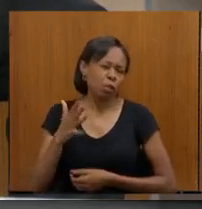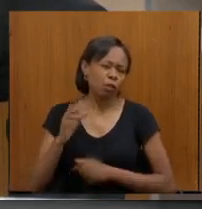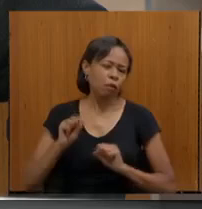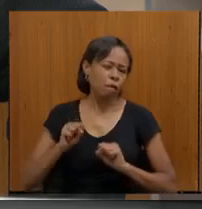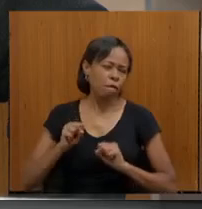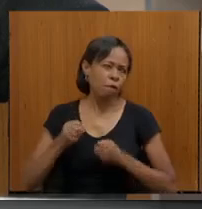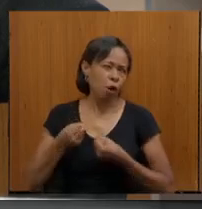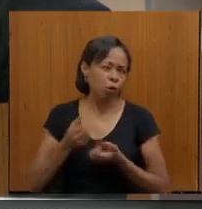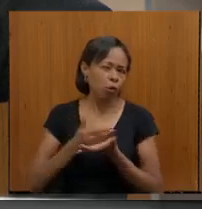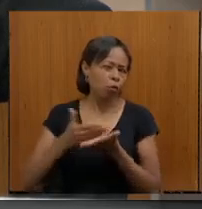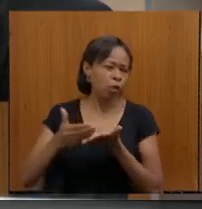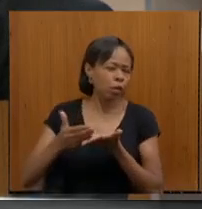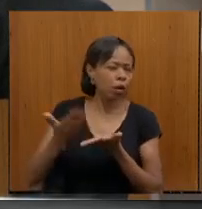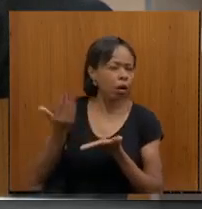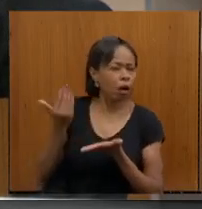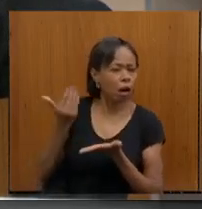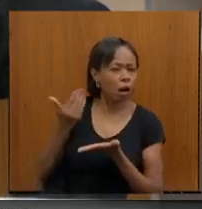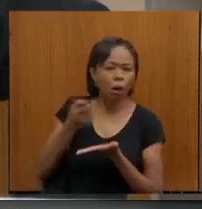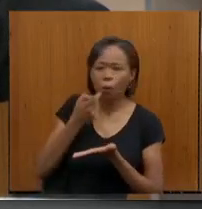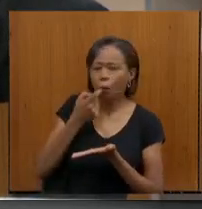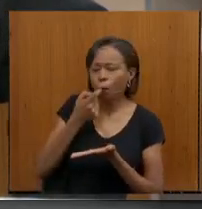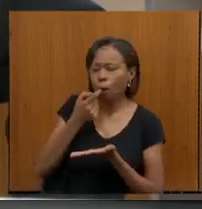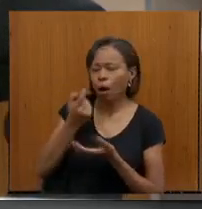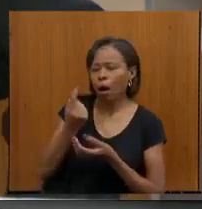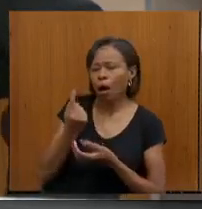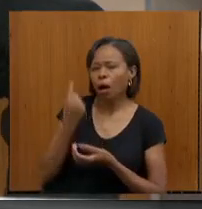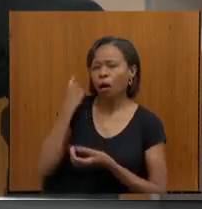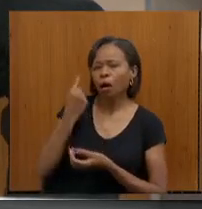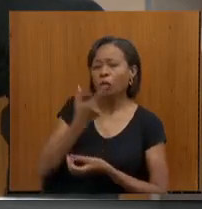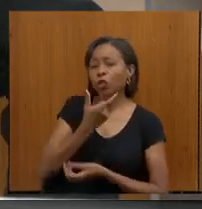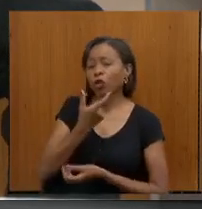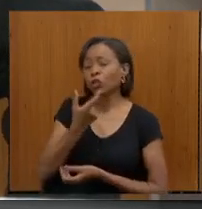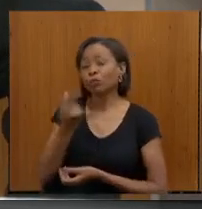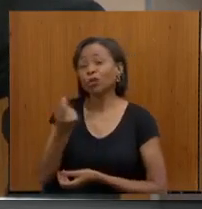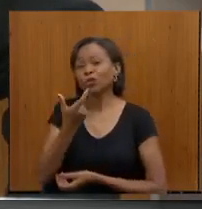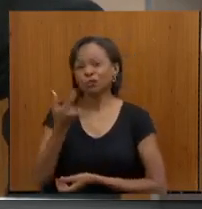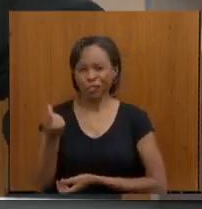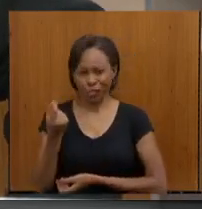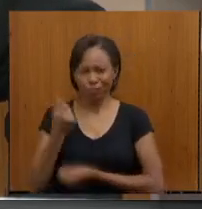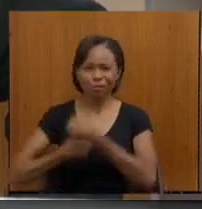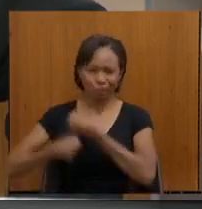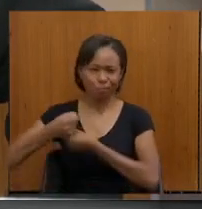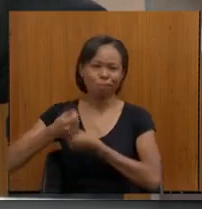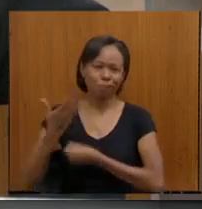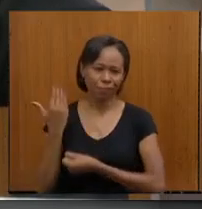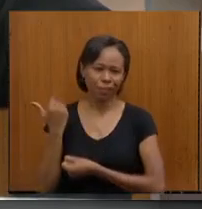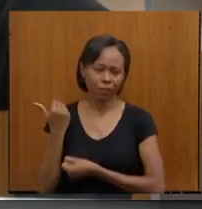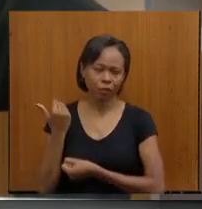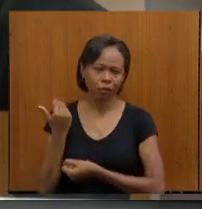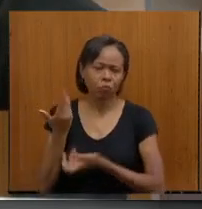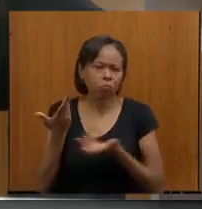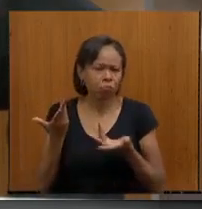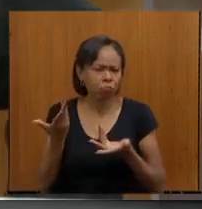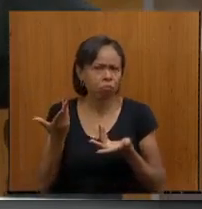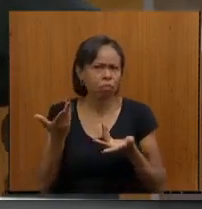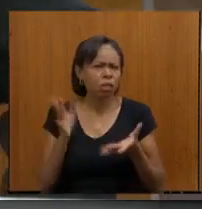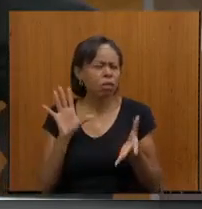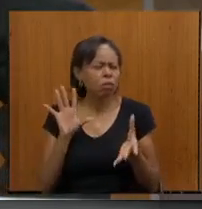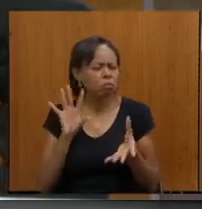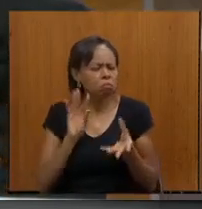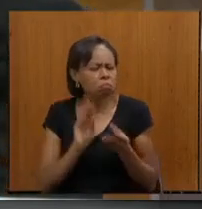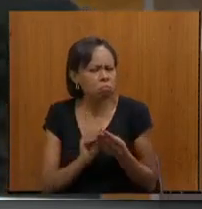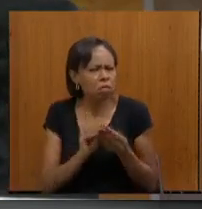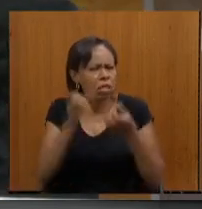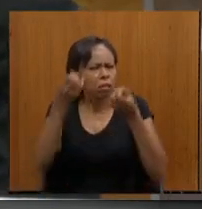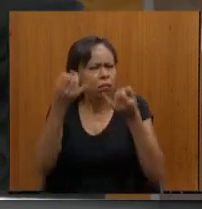a partir de meados do ano passado porque isso porque a gente tem que colocar isso no contexto histórico é